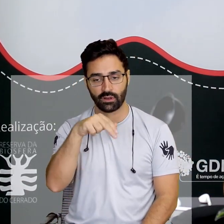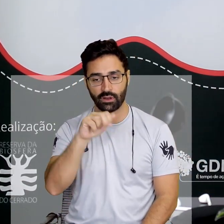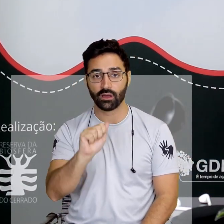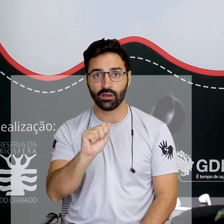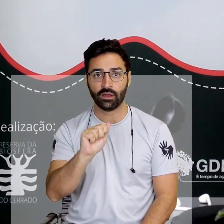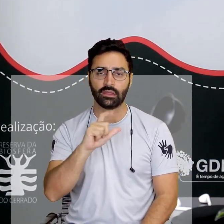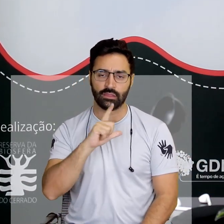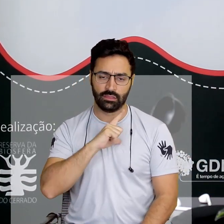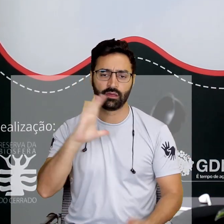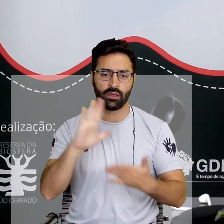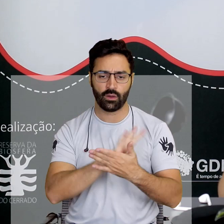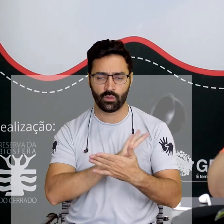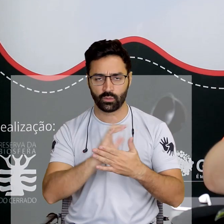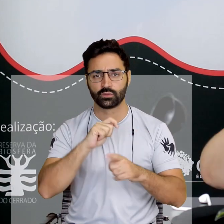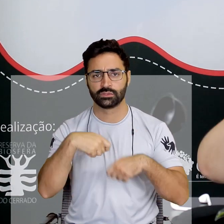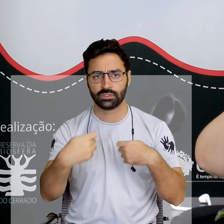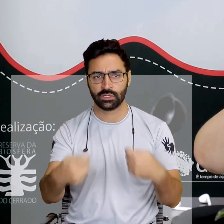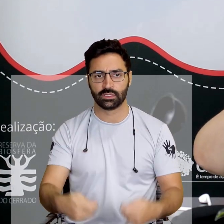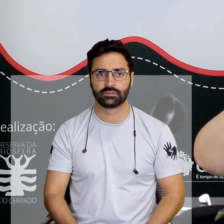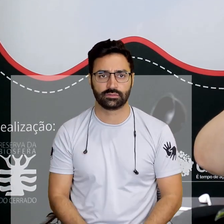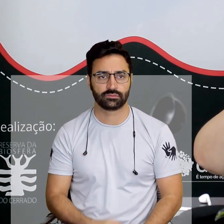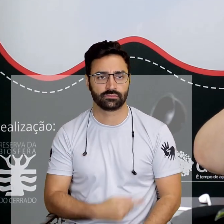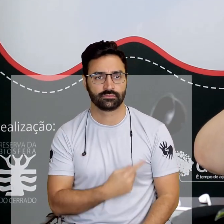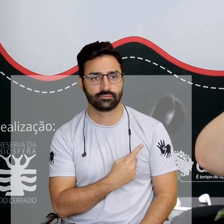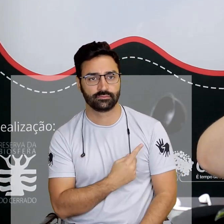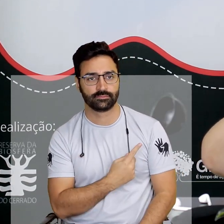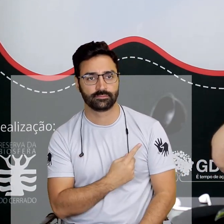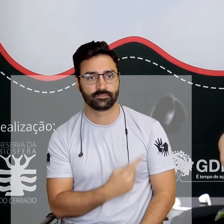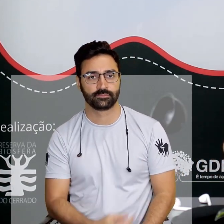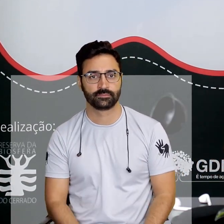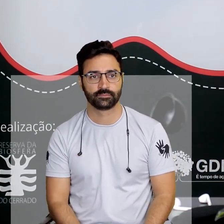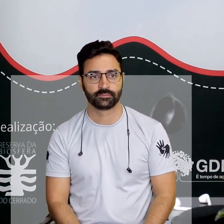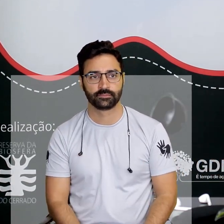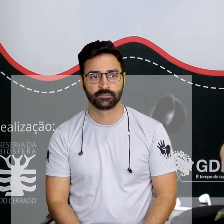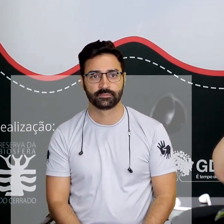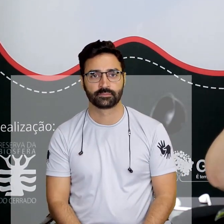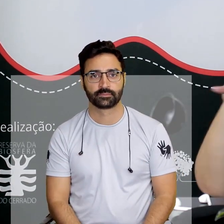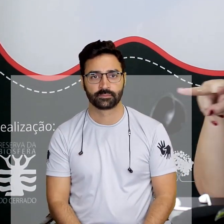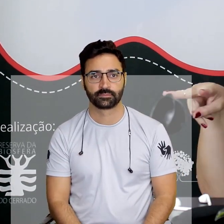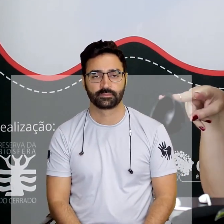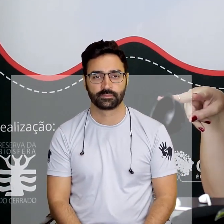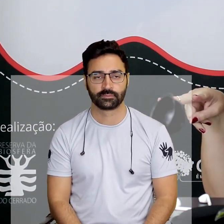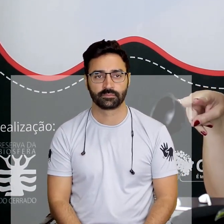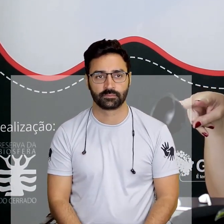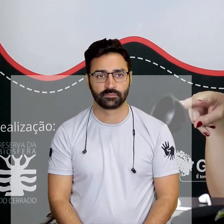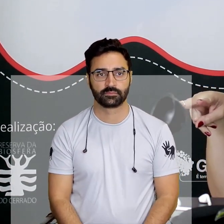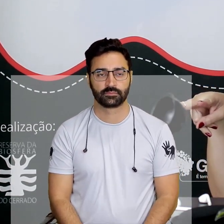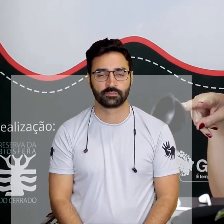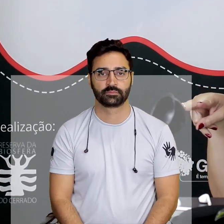tem alguns sinais. O primeiro é esse aqui, ó. 7, semana.